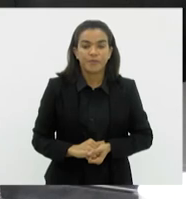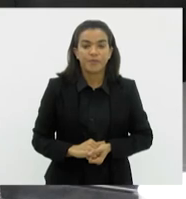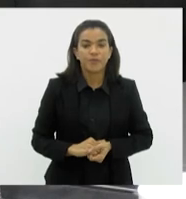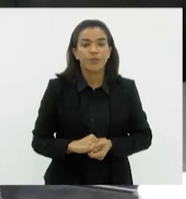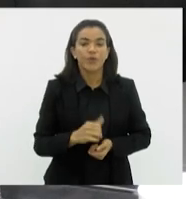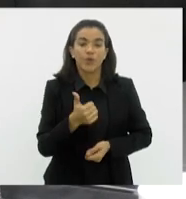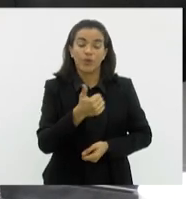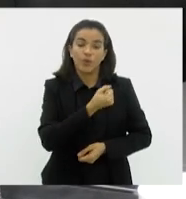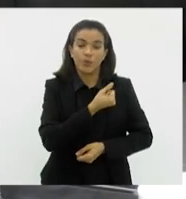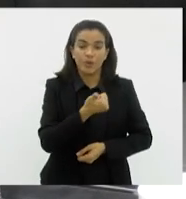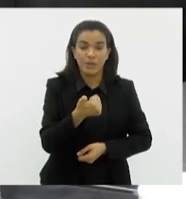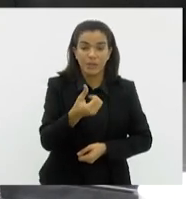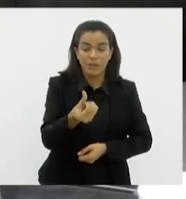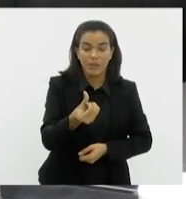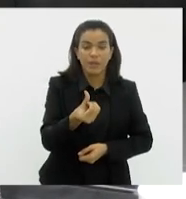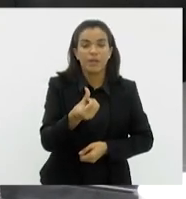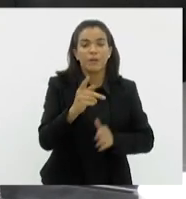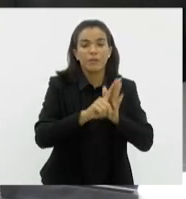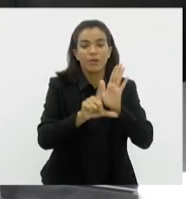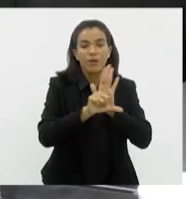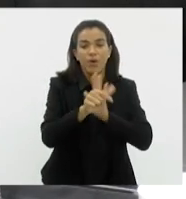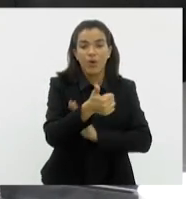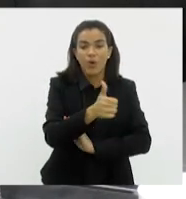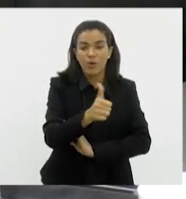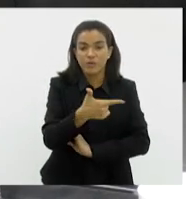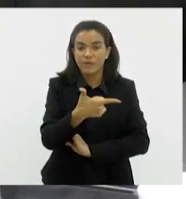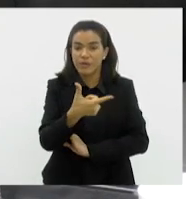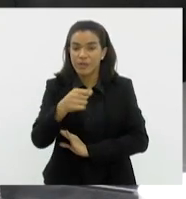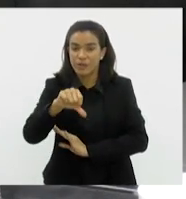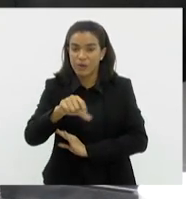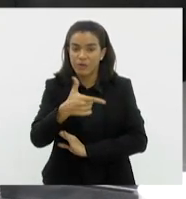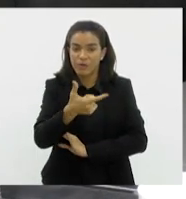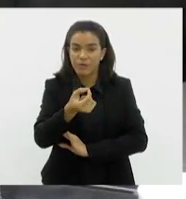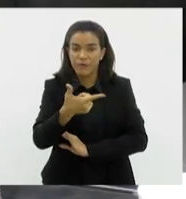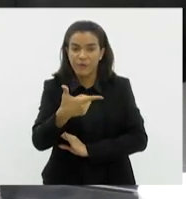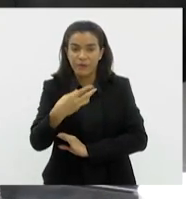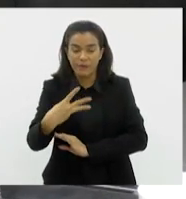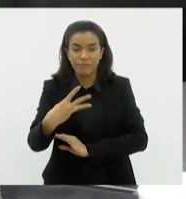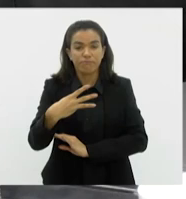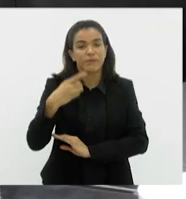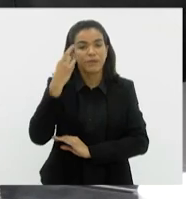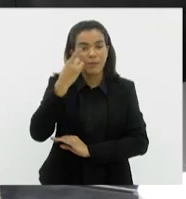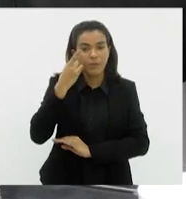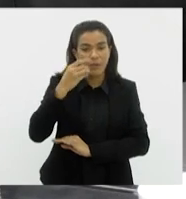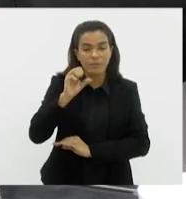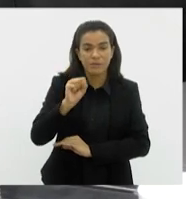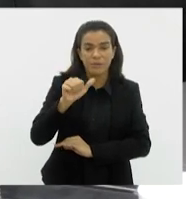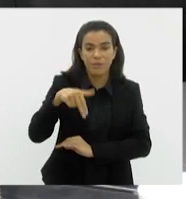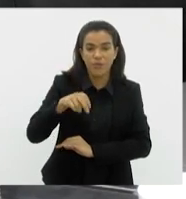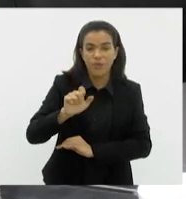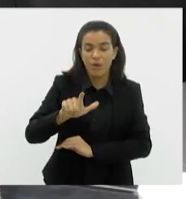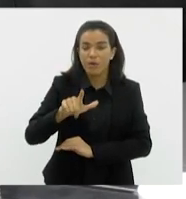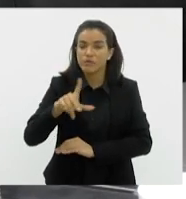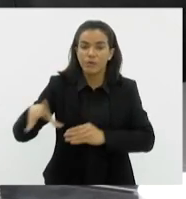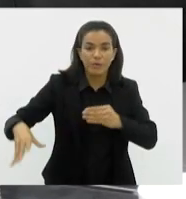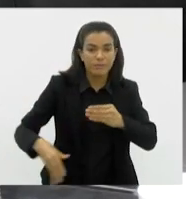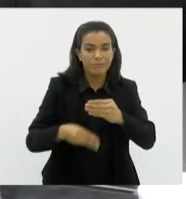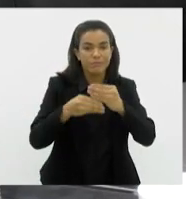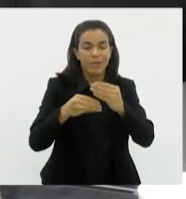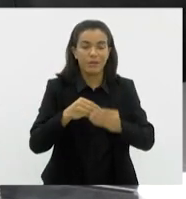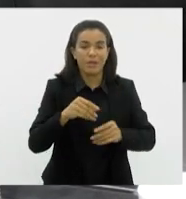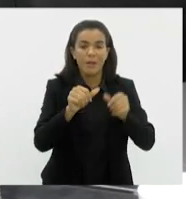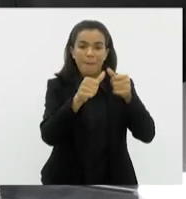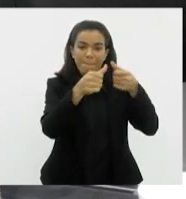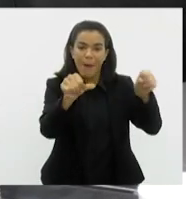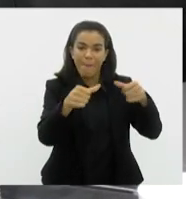Item 16 da pauta. Projeto de lei 1129 de 23, de autoria do deputado Samuel Malafaia, que dispõe sobre a implantação de adesivos